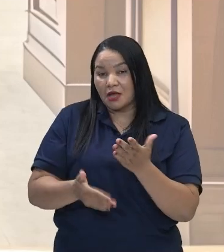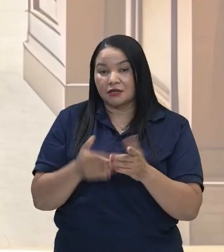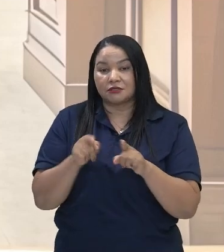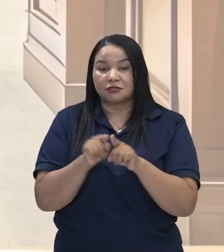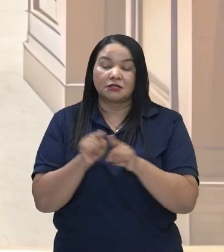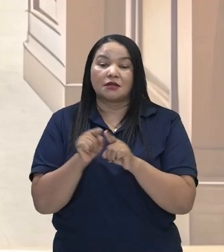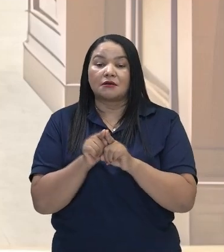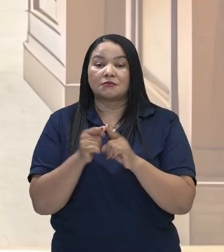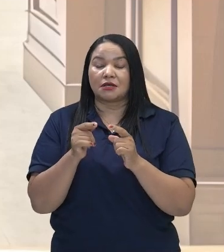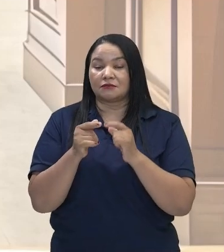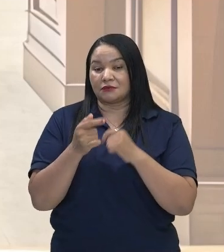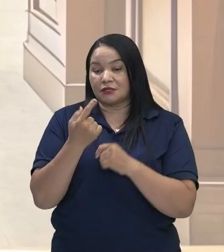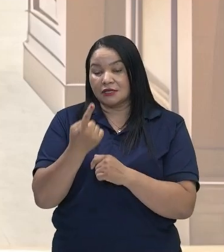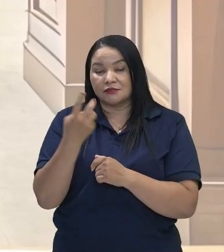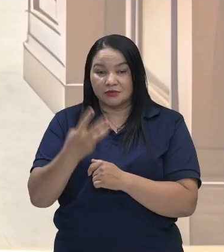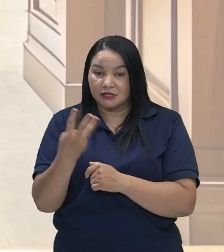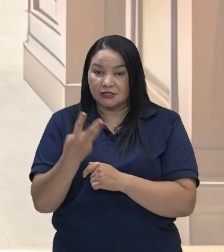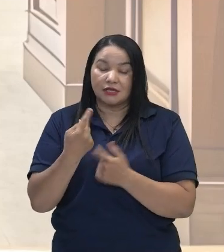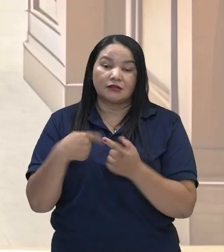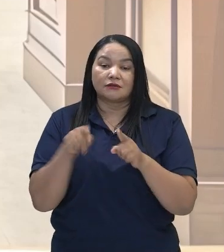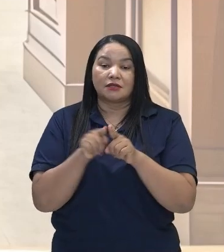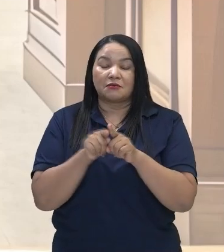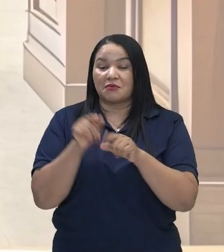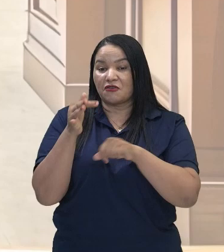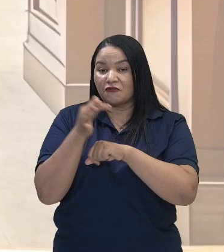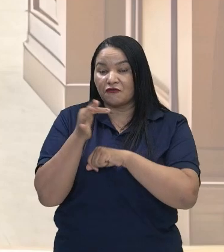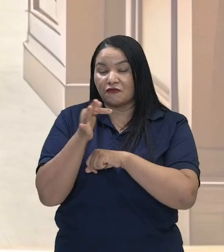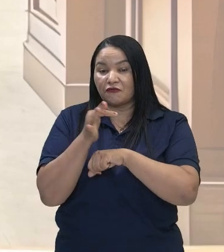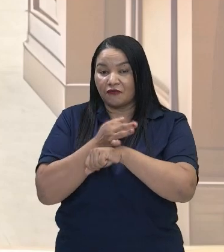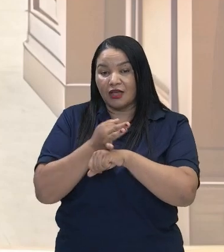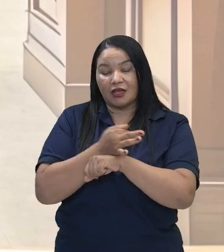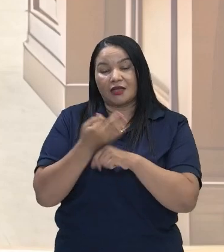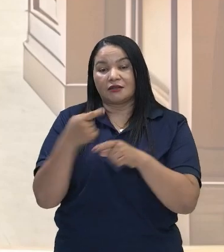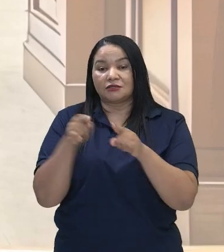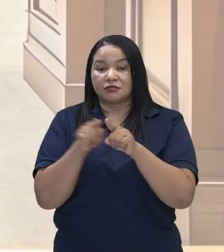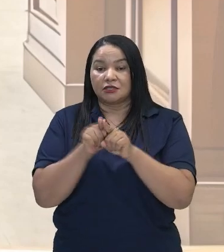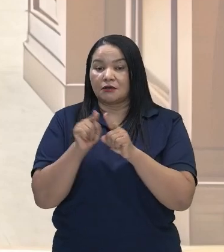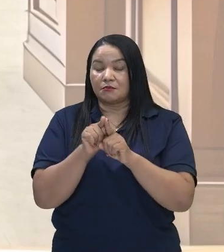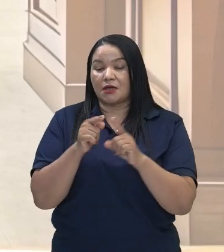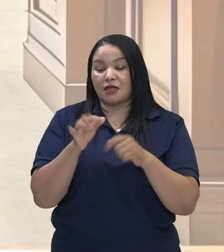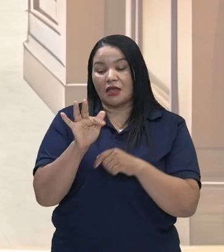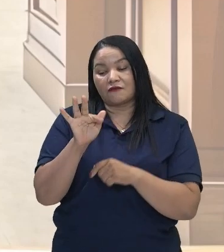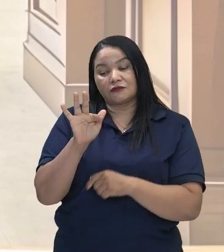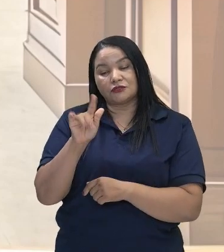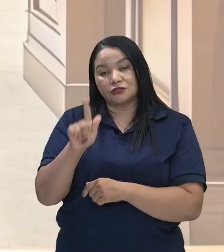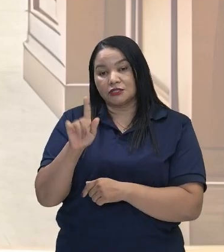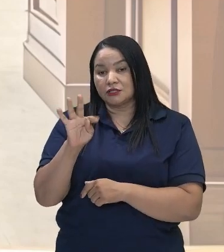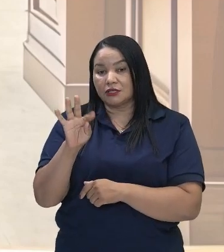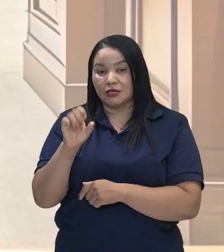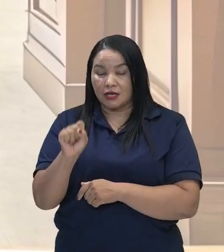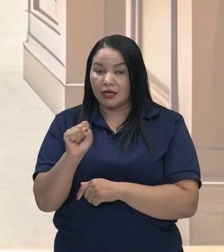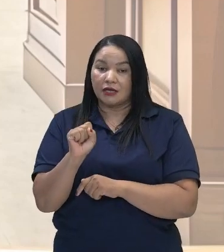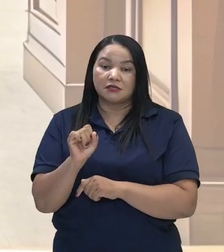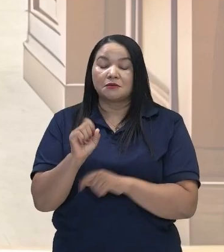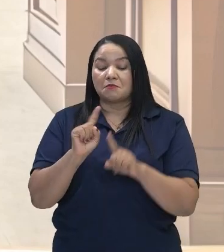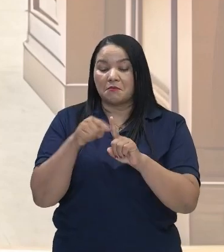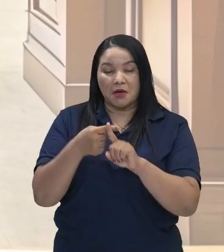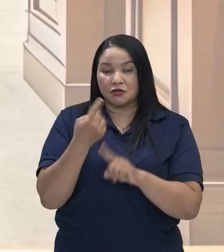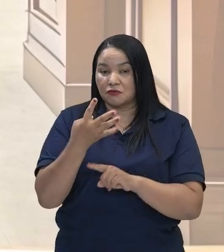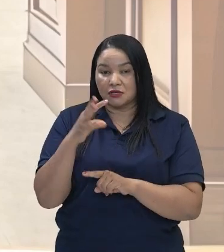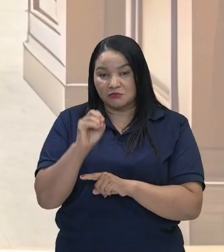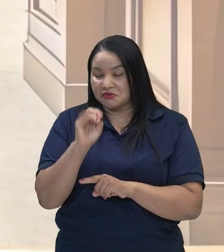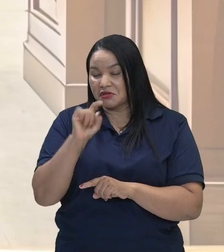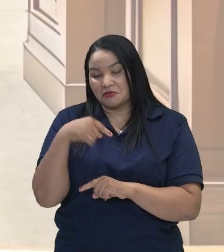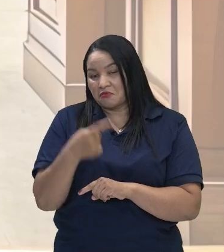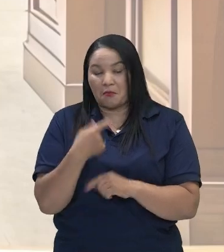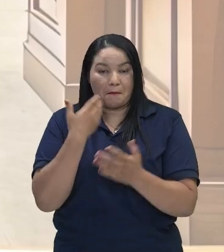férias proporcionais, FGTS e multa de 40% sobre o FGTS, ou seja, não tem direito a nada. Então,